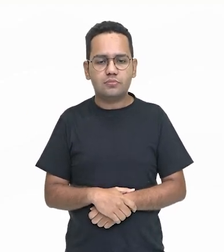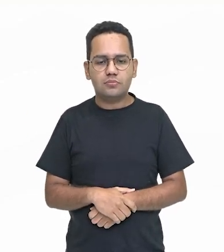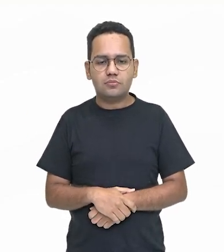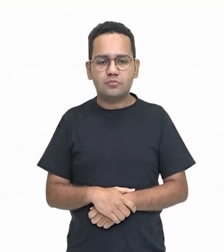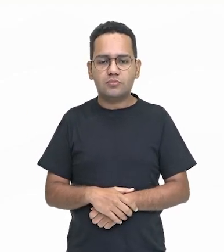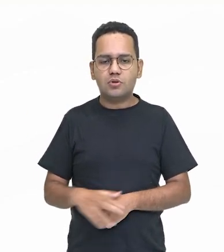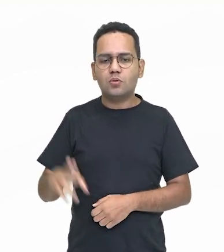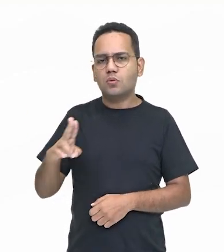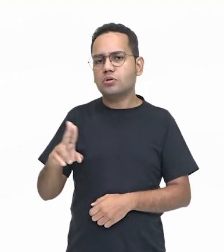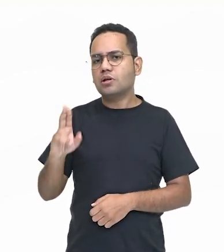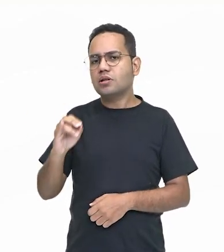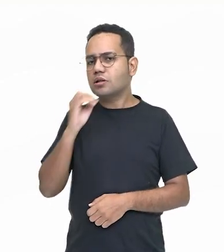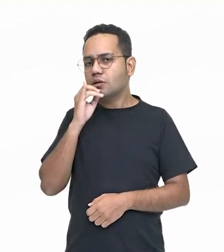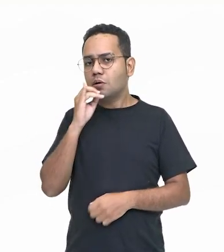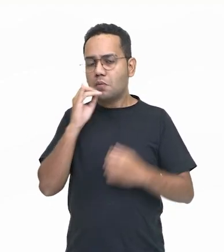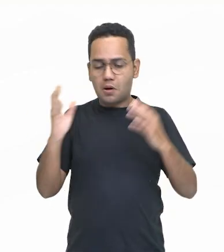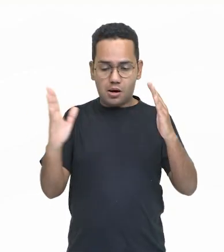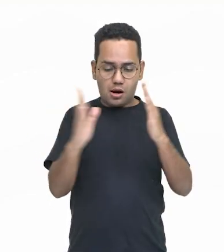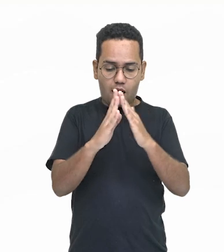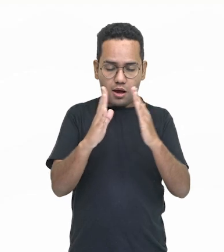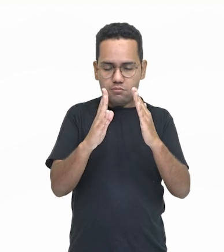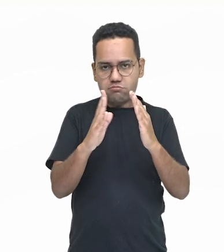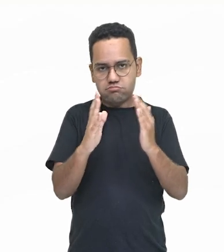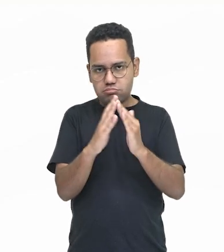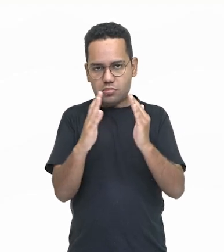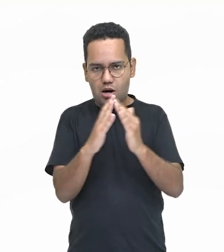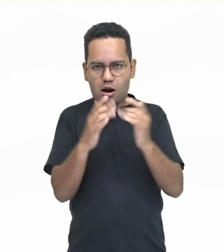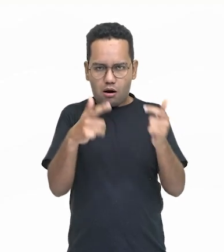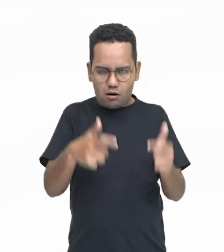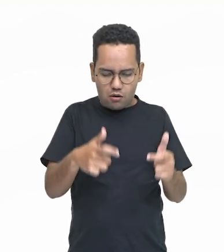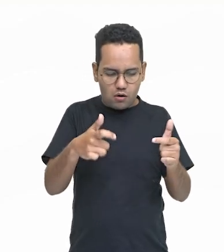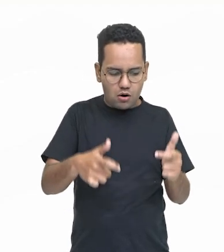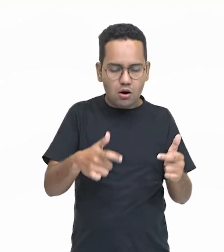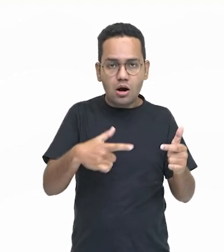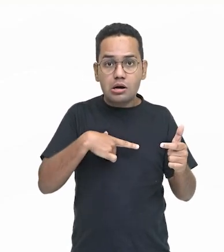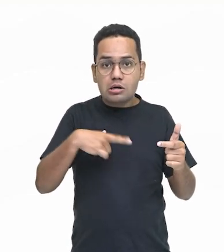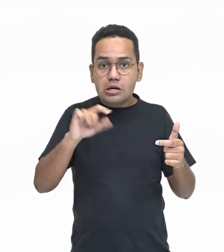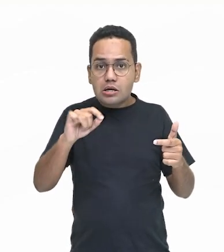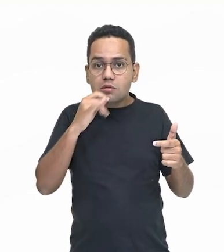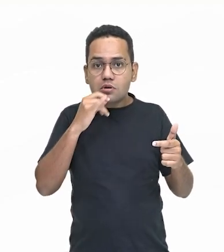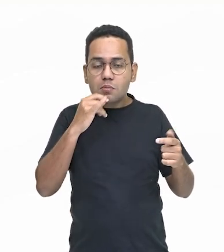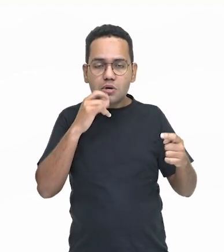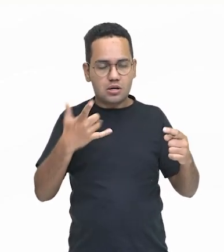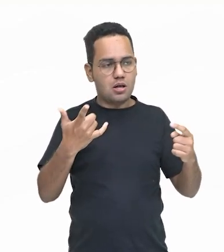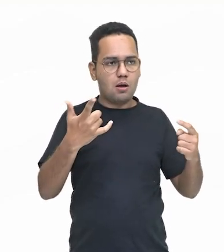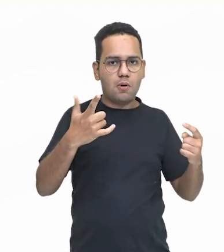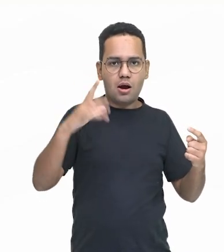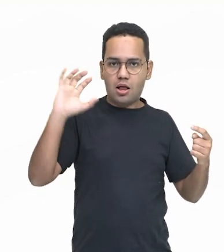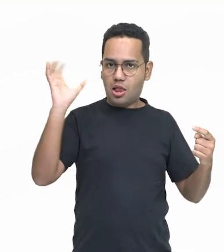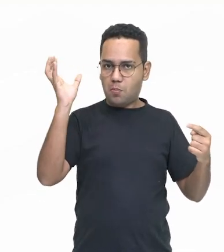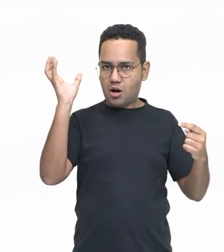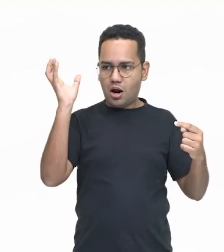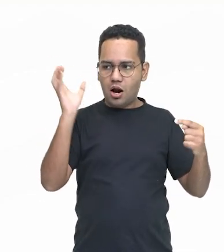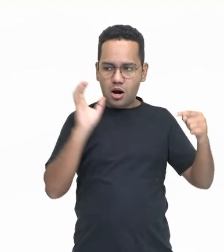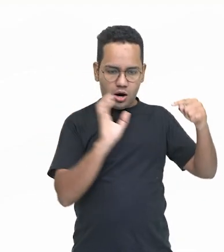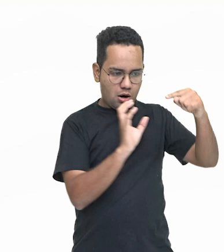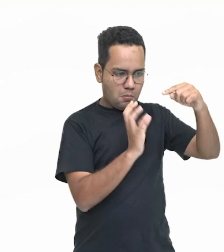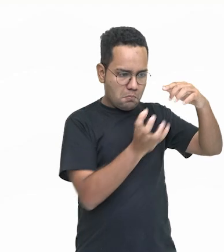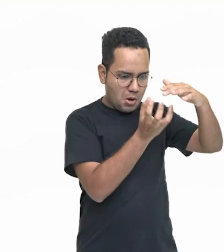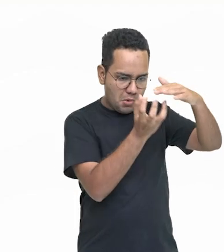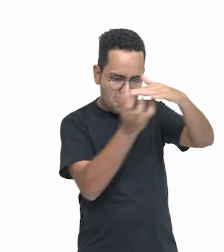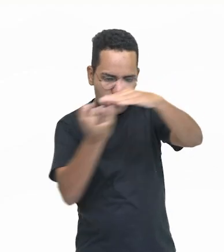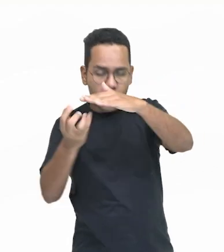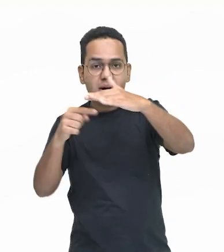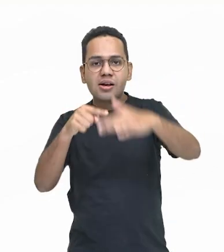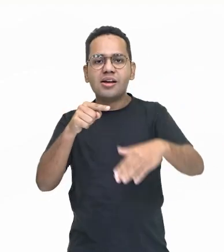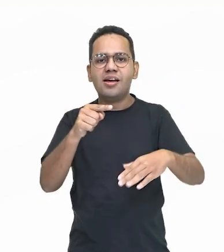para estufas, né, para serem usadas em estufas, porque ela produz muito mais calor do que luz.